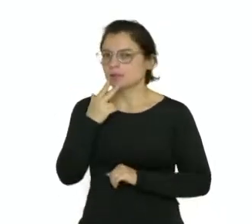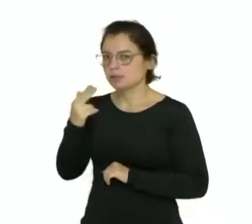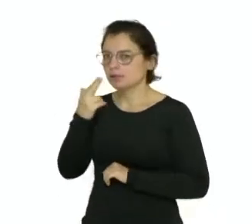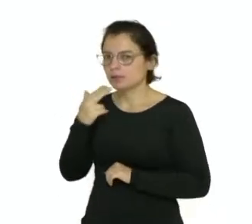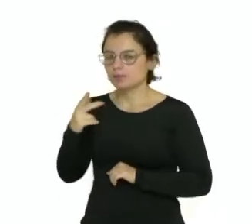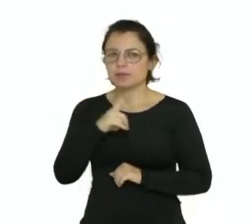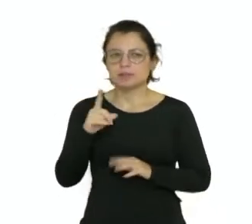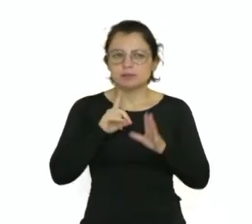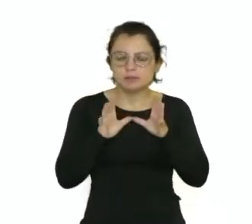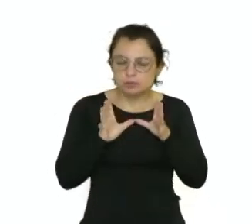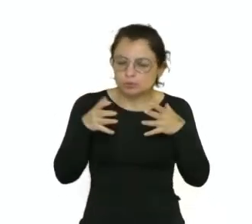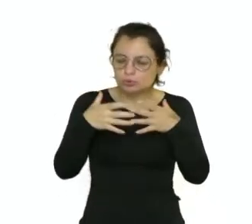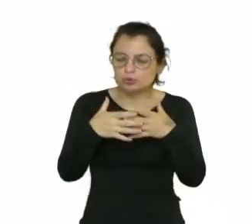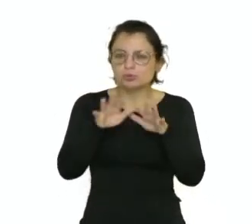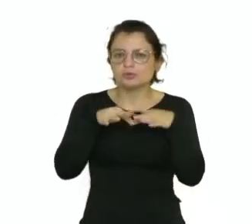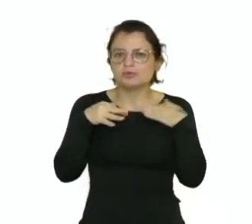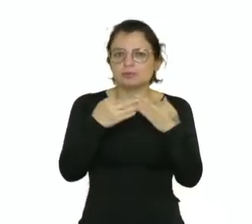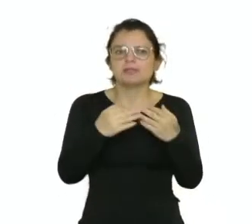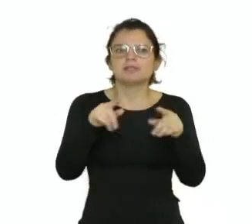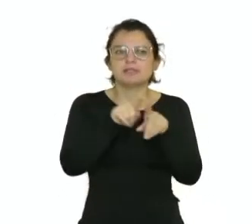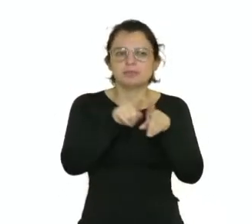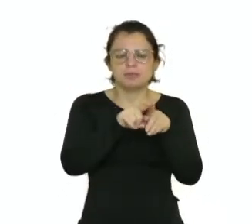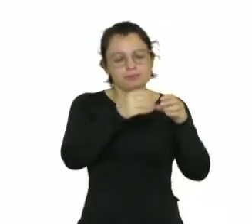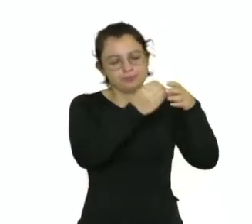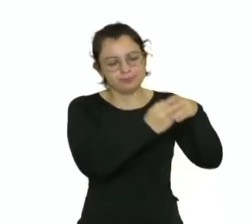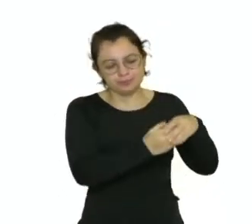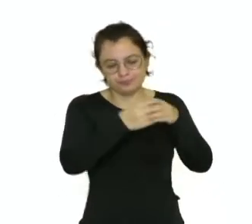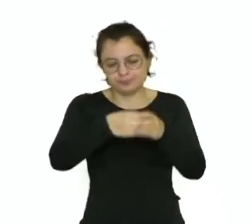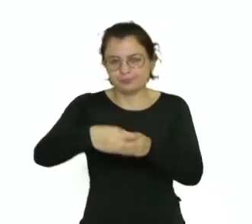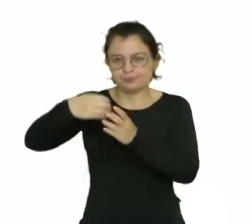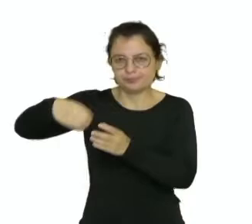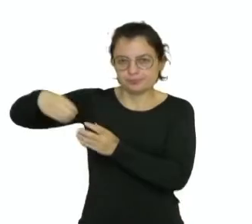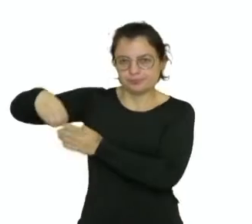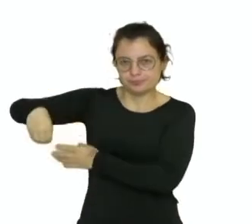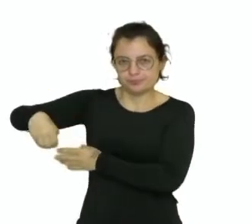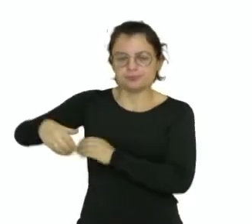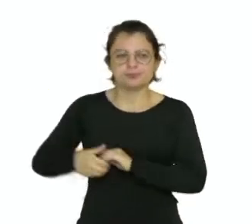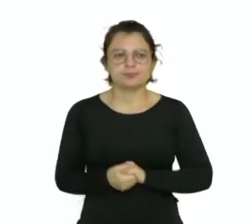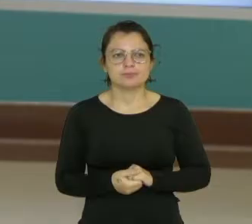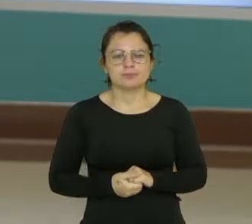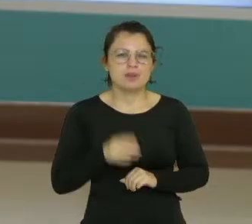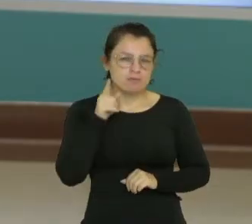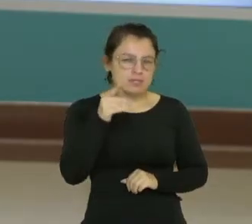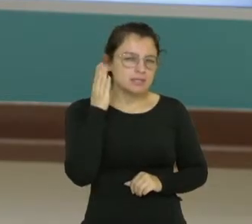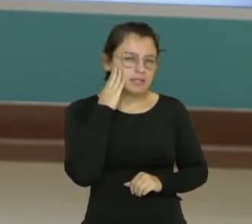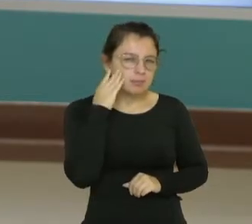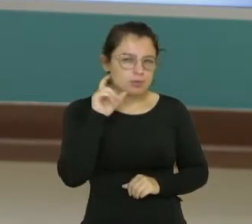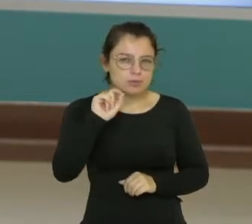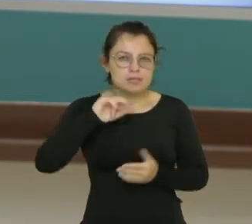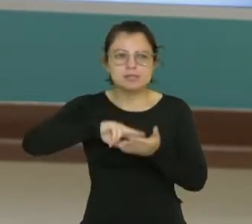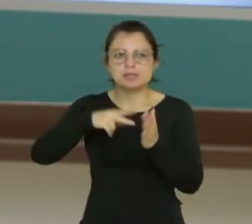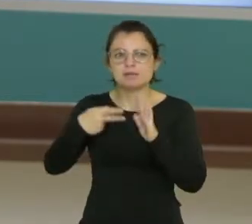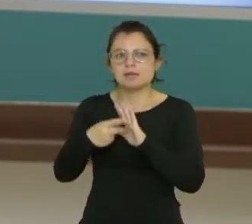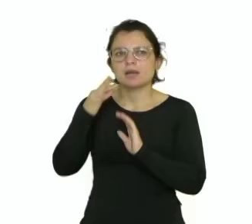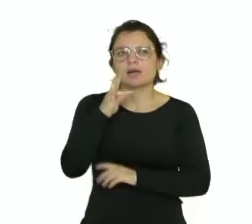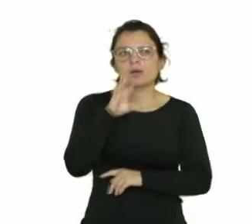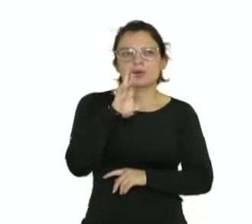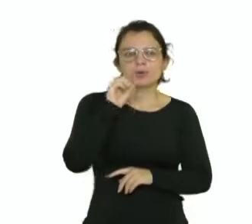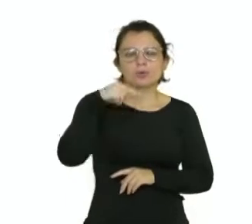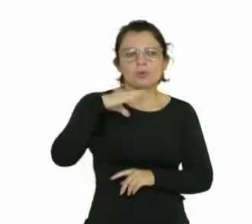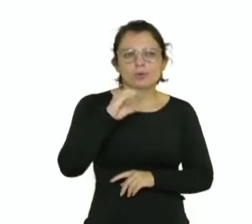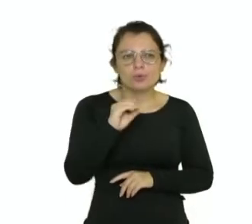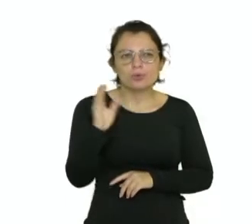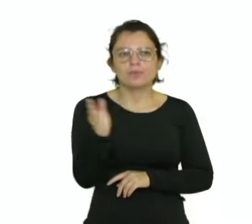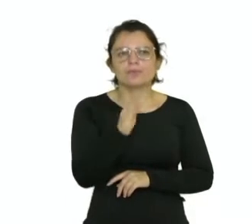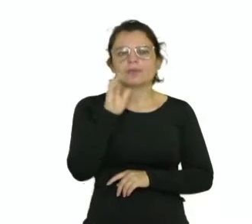em famílias e estas em troncos. Você sabe o que é um tronco linguístico? Vamos ver? Veja